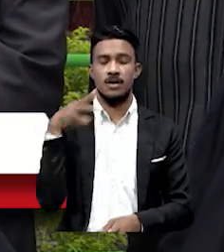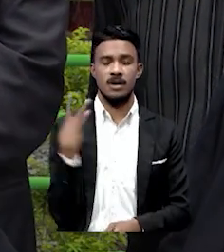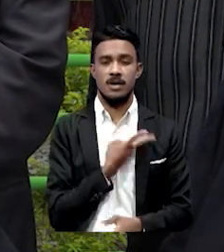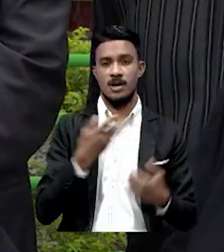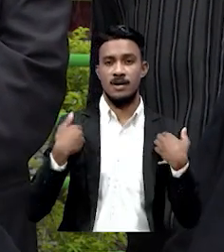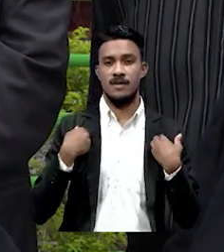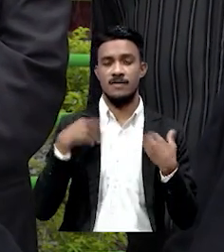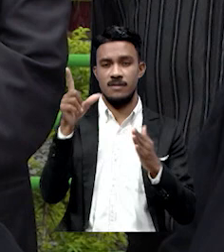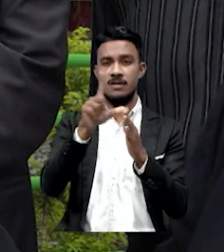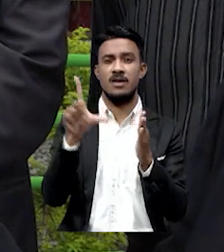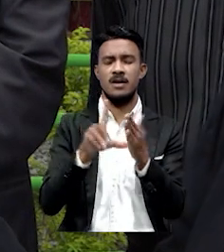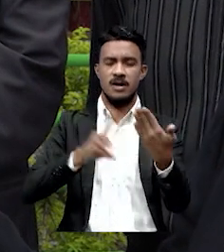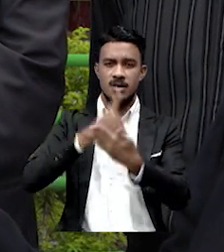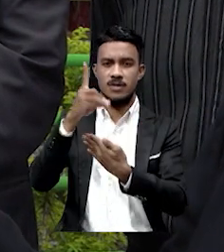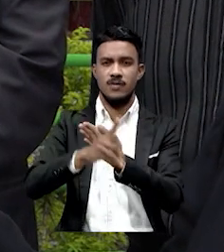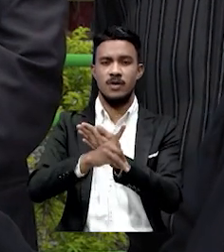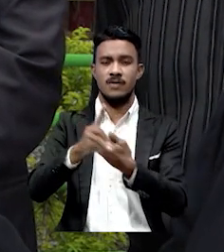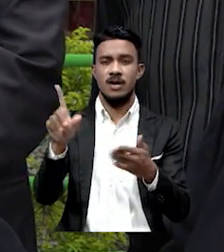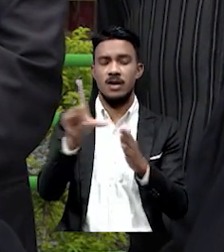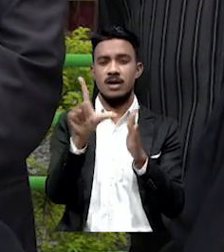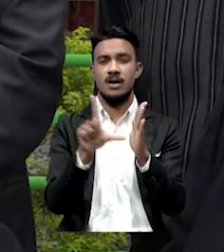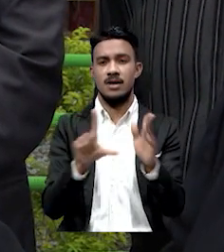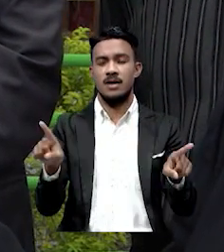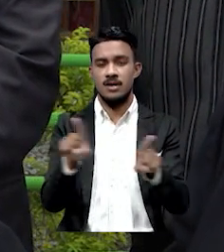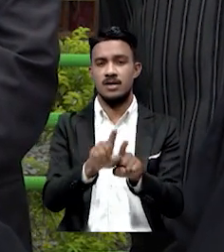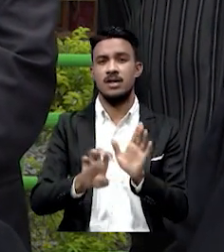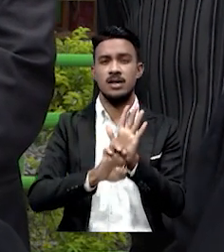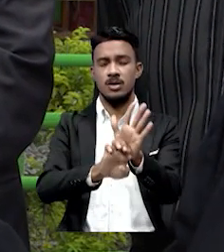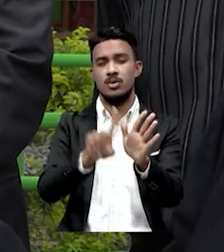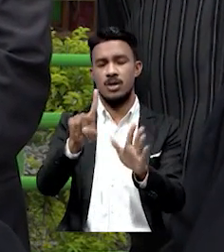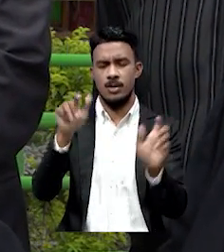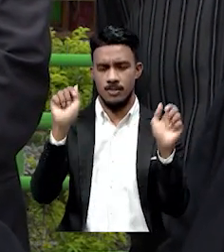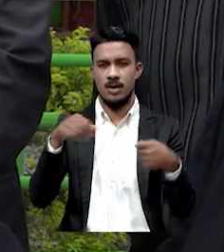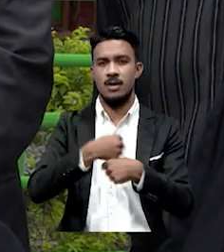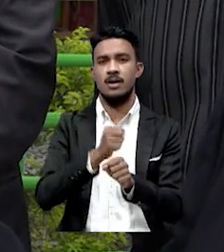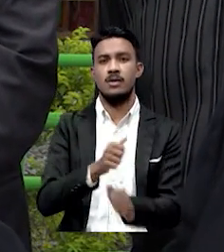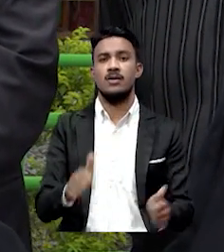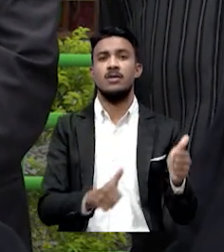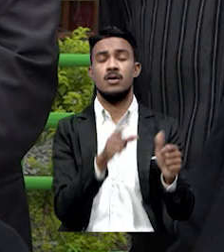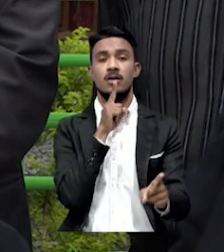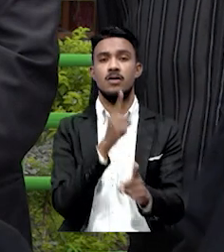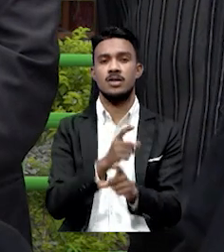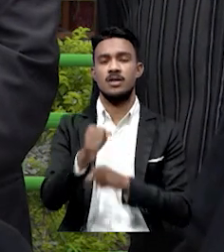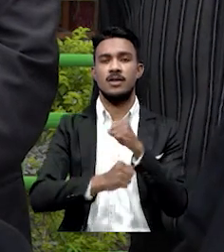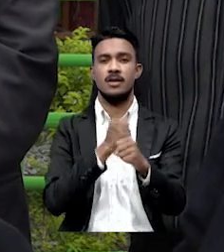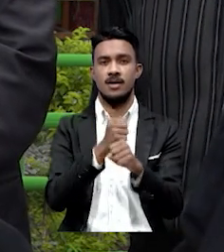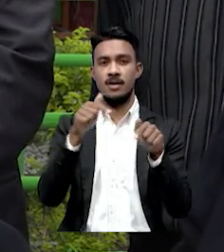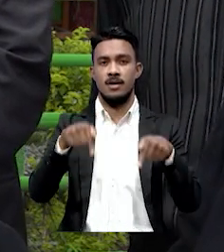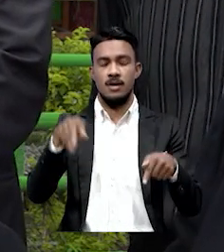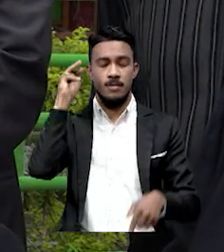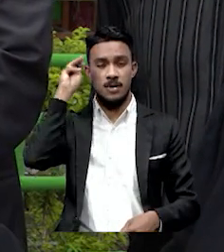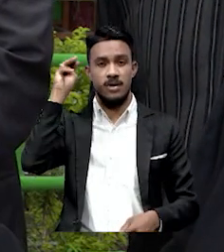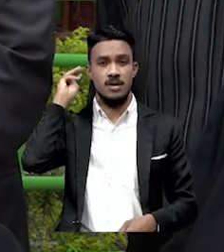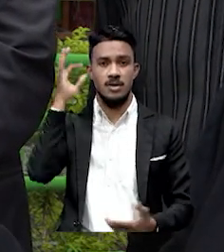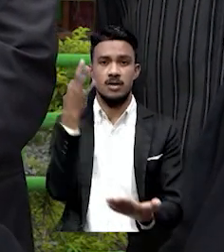ona ita tem que desenvolver fa lei, né, sai hansa protocolo rumo para tabel implementa. E, infelizmente atin ainda né, Ministério das Finanças